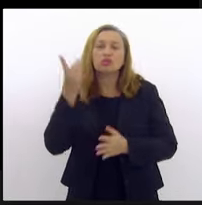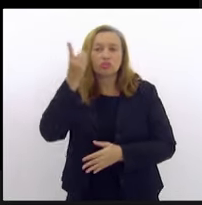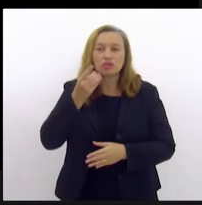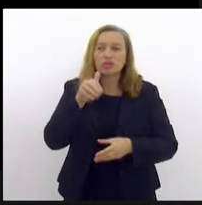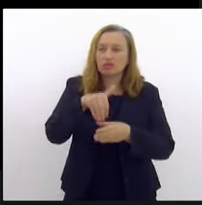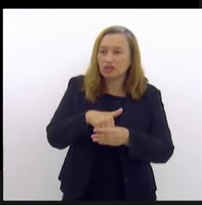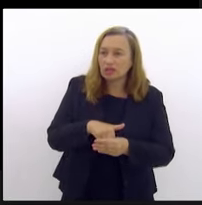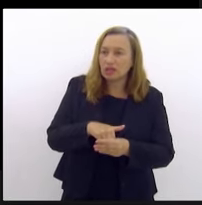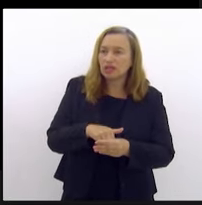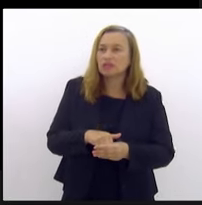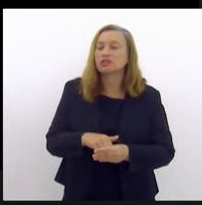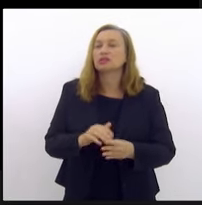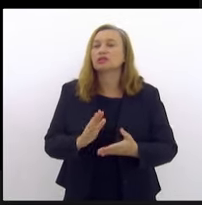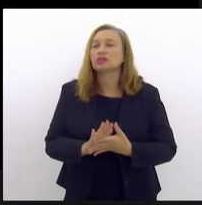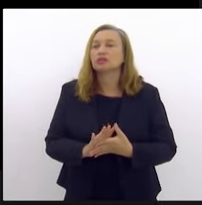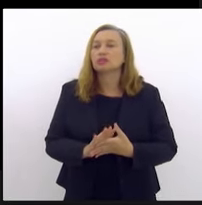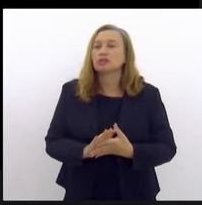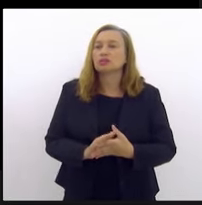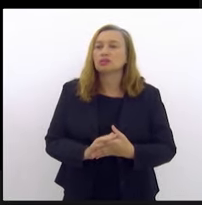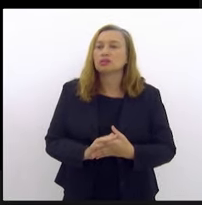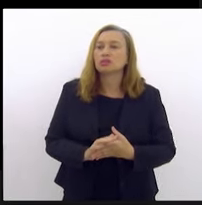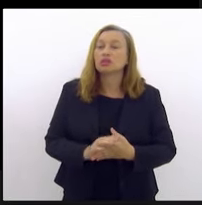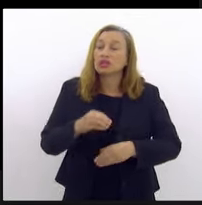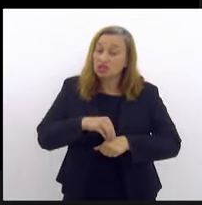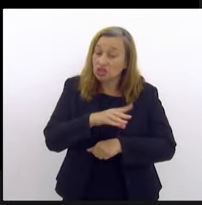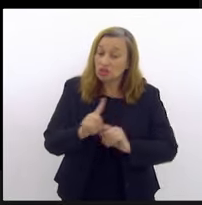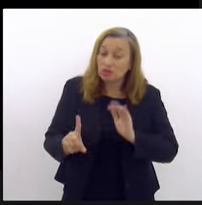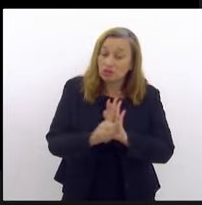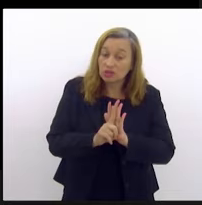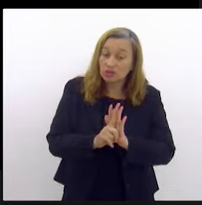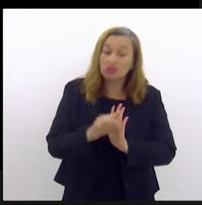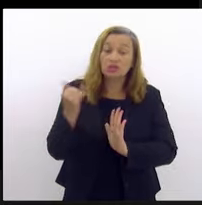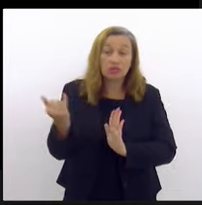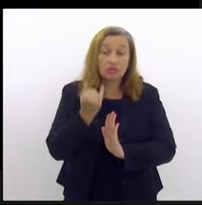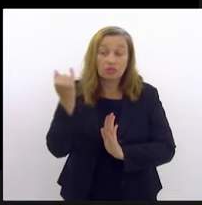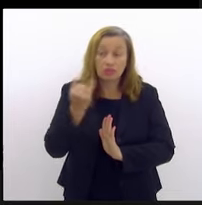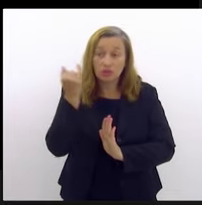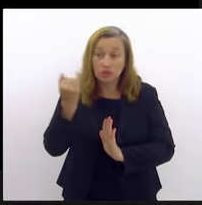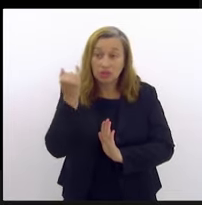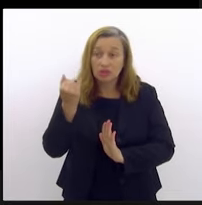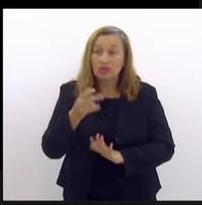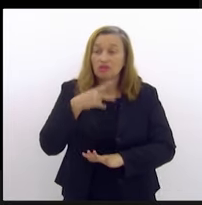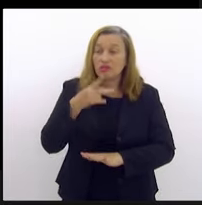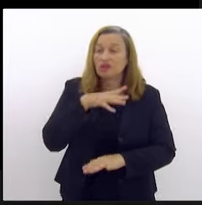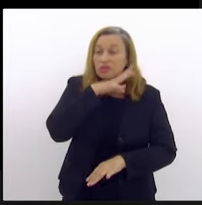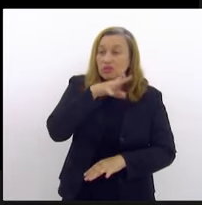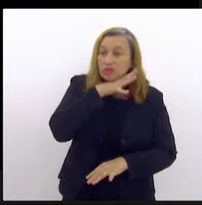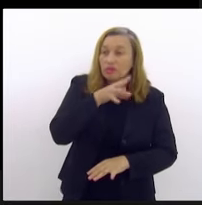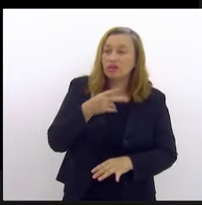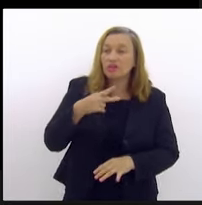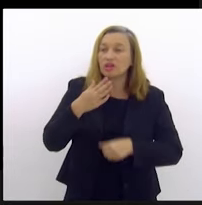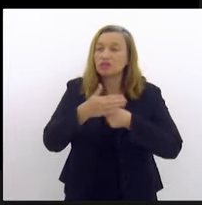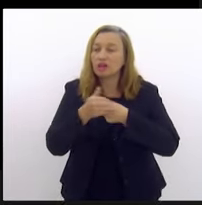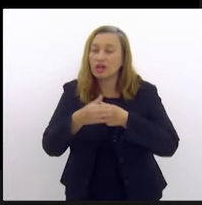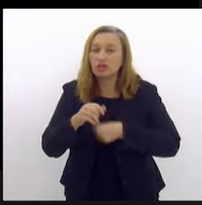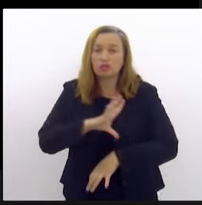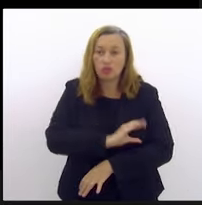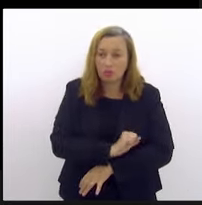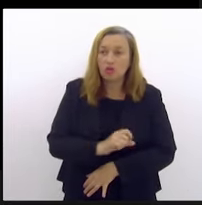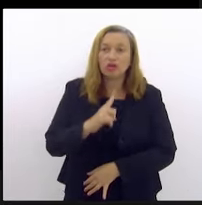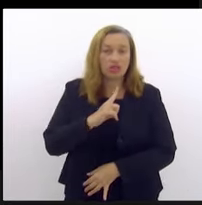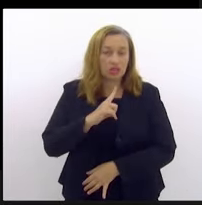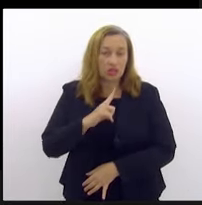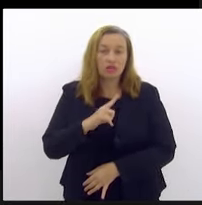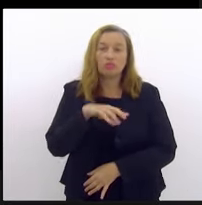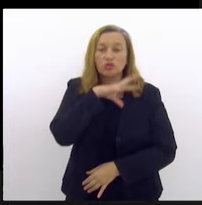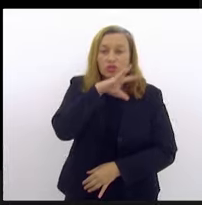votaram aí por essa indicação legislativa, que é de suma importância. Quando nós falamos animais, falamos do carinho, amor que nós temos